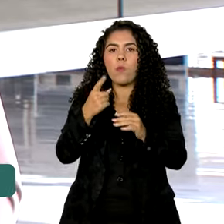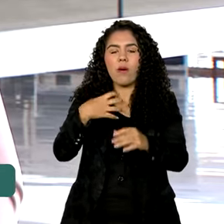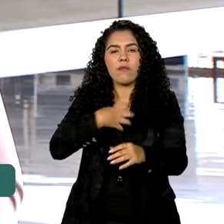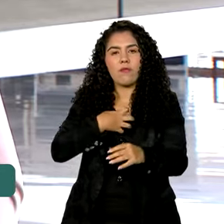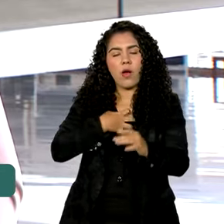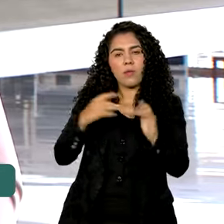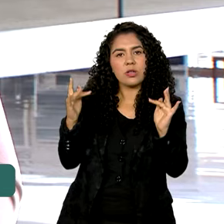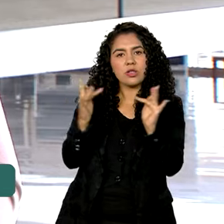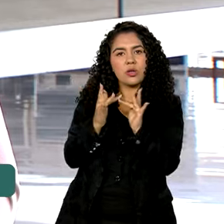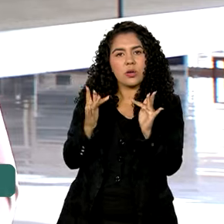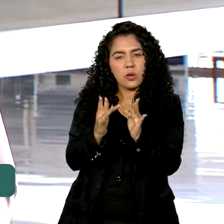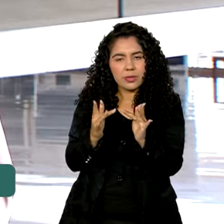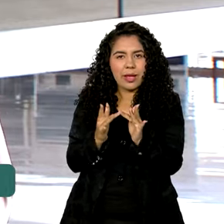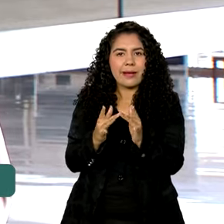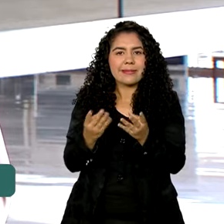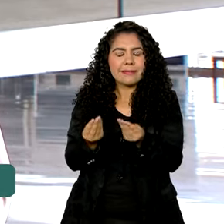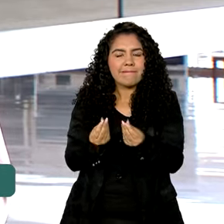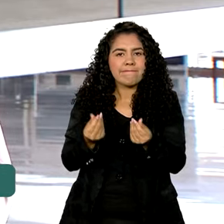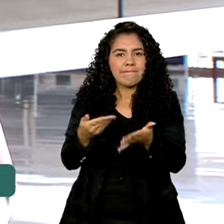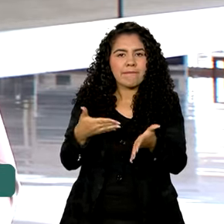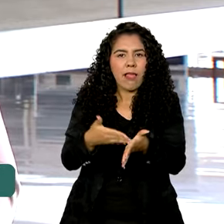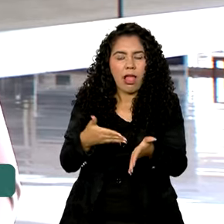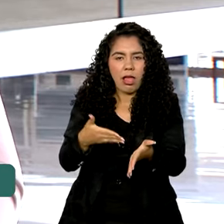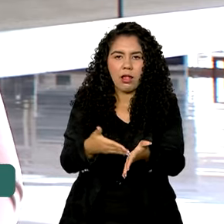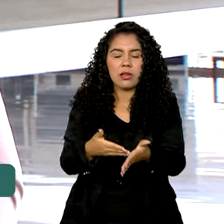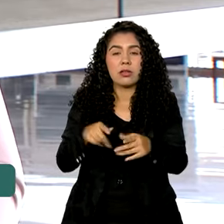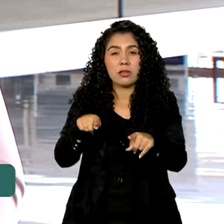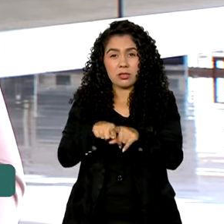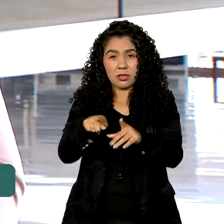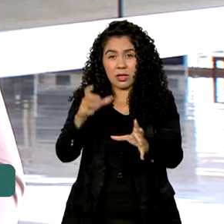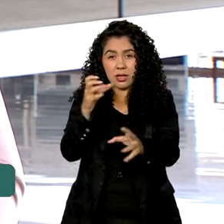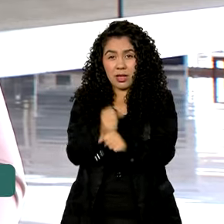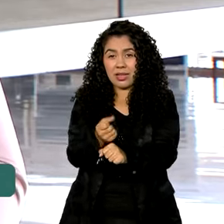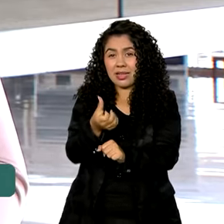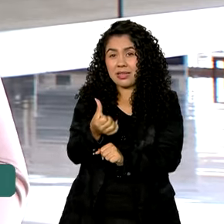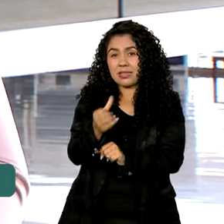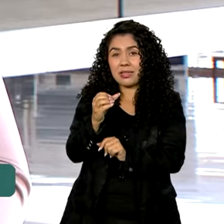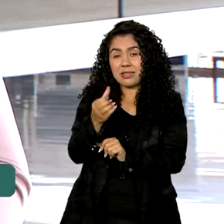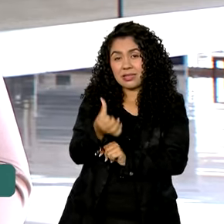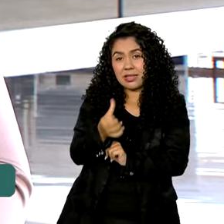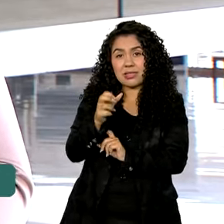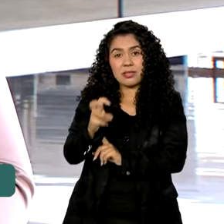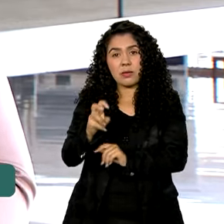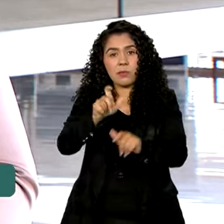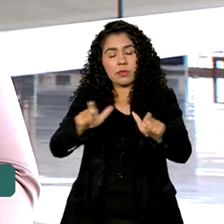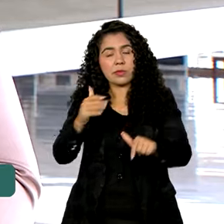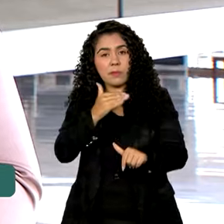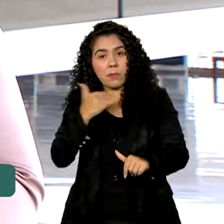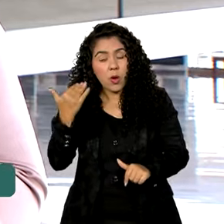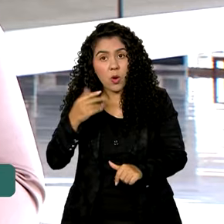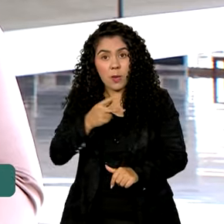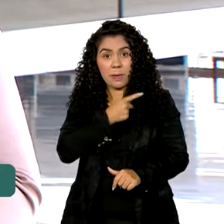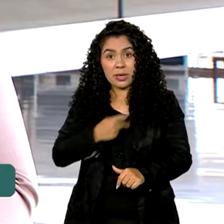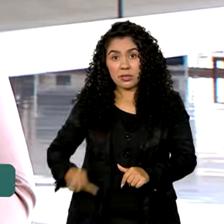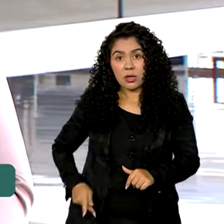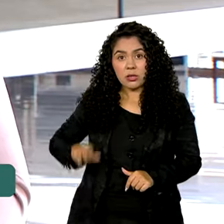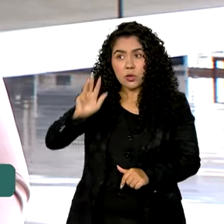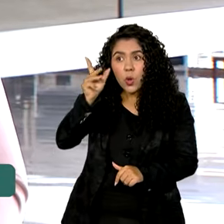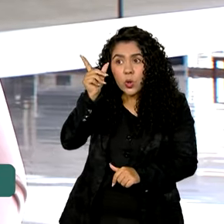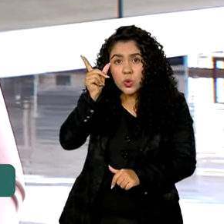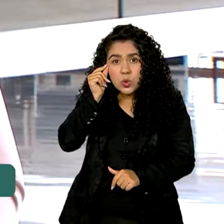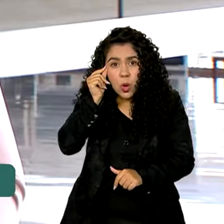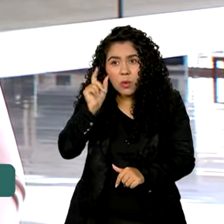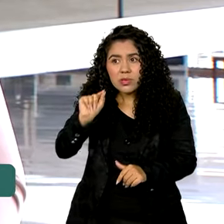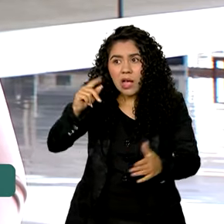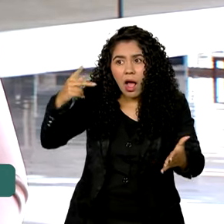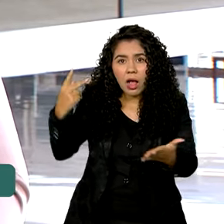a todas essas famílias e Olha esse acidente que matou mais de 60 pessoas assim que o presidente Lula soube desse ocorrido